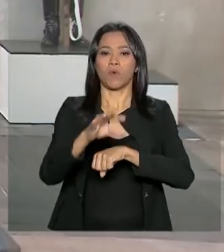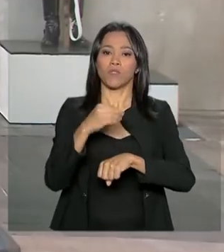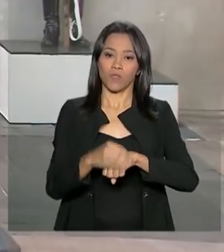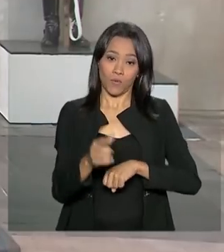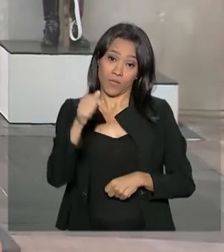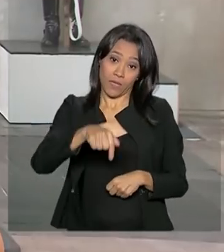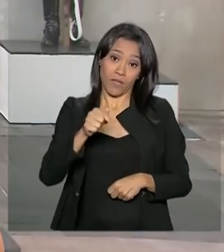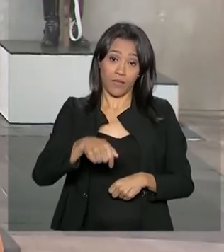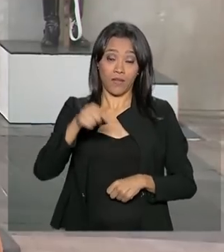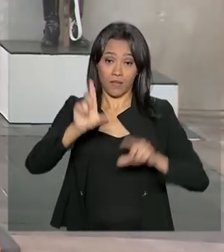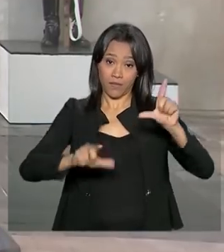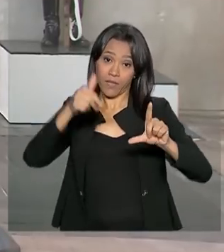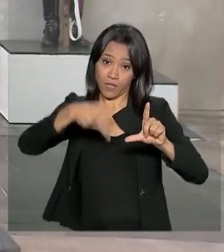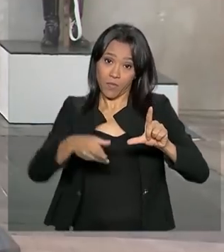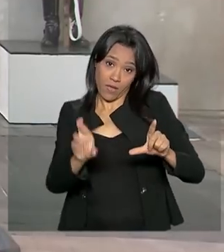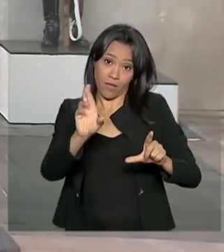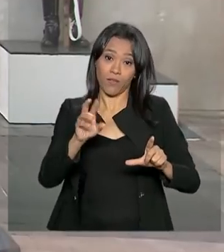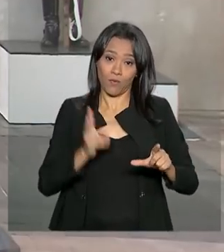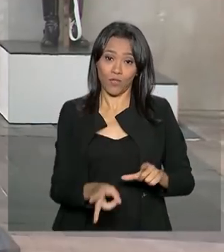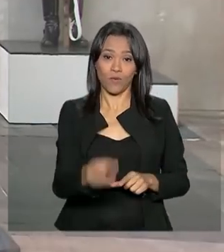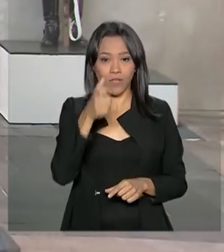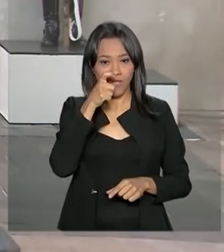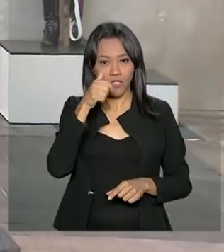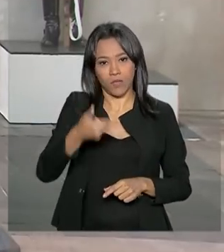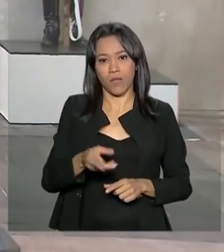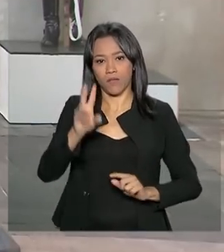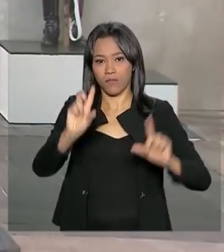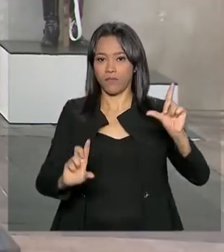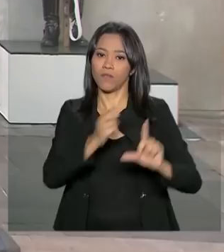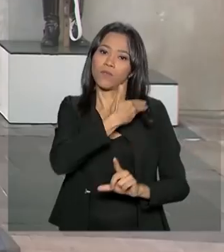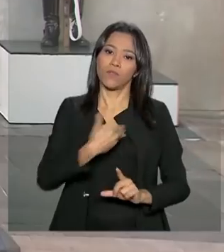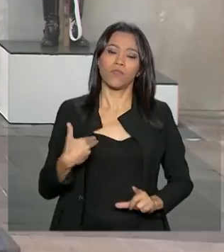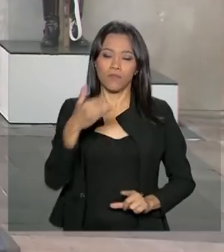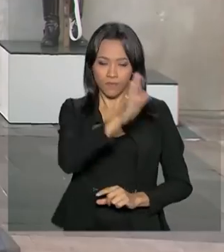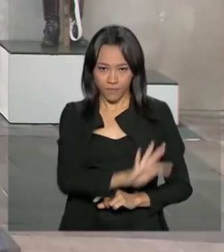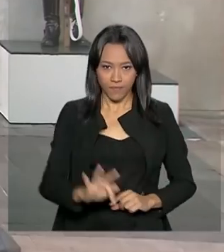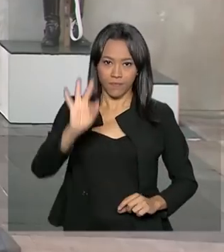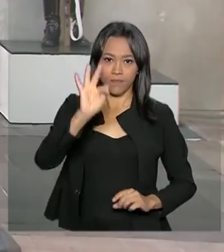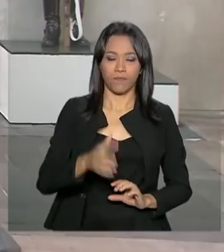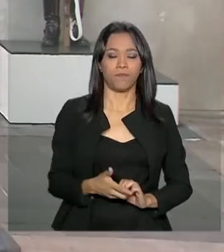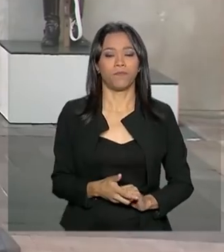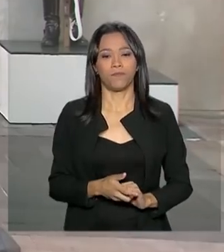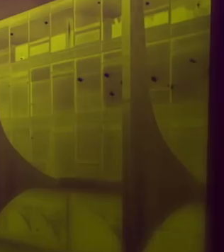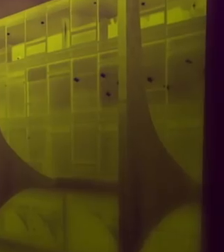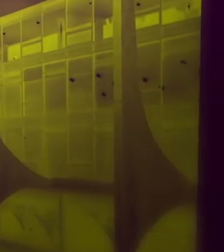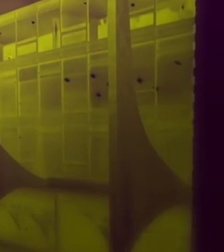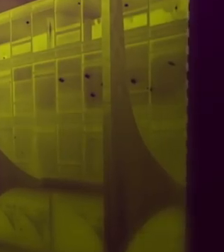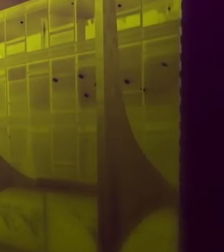programação da TV NBR. Continue com a gente na NBR, a TV do Governo Federal.